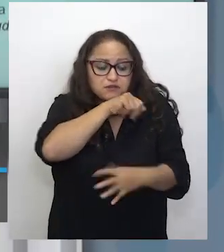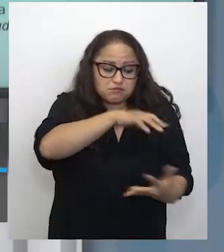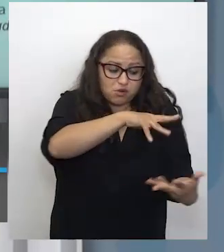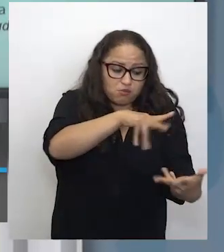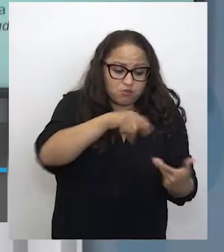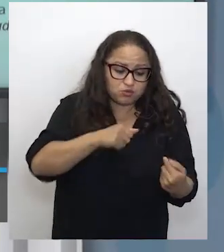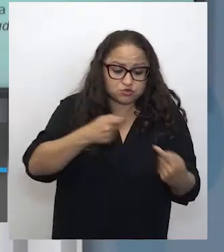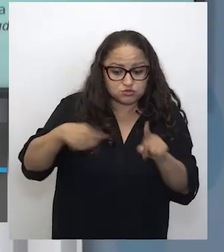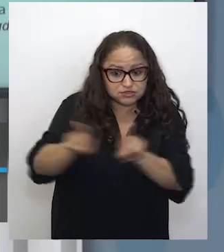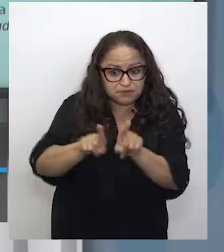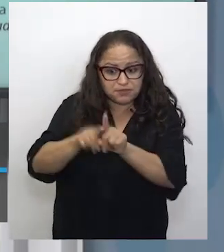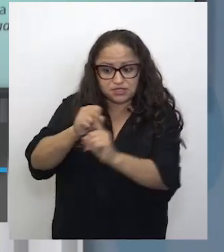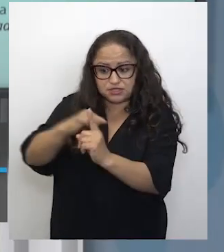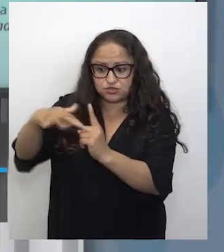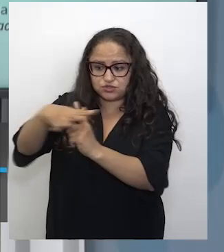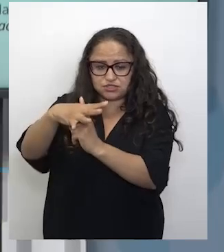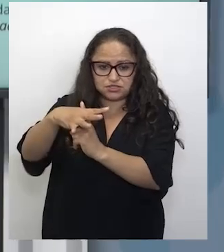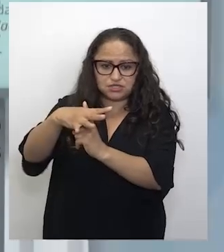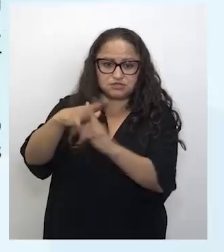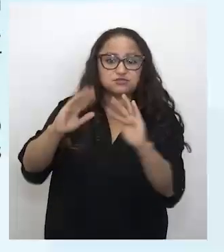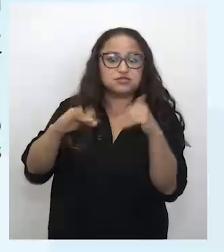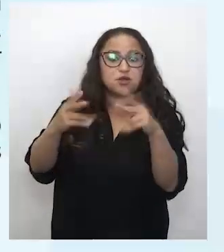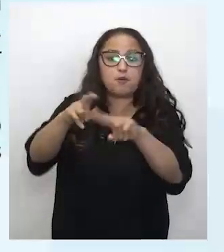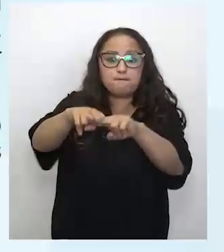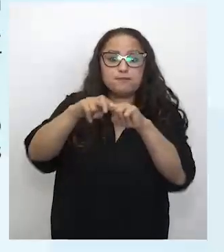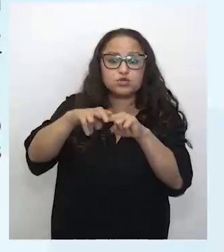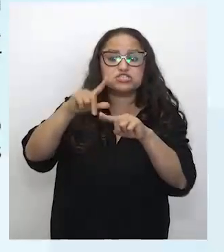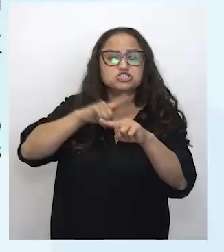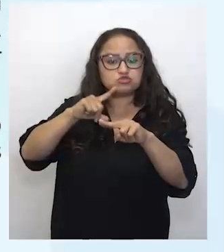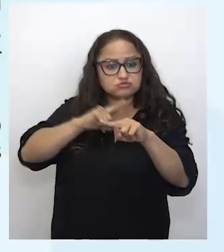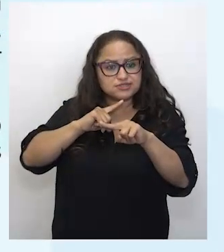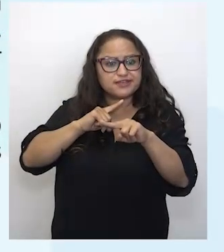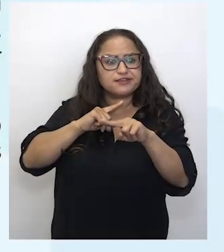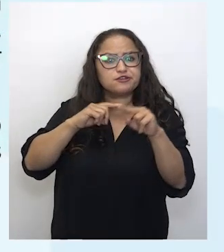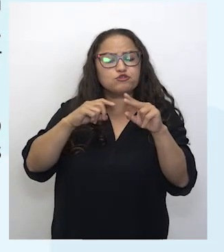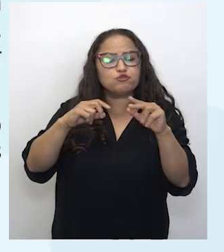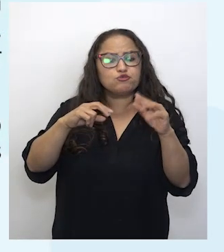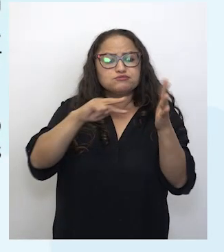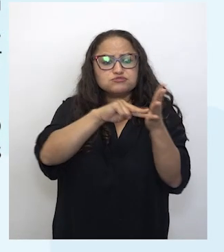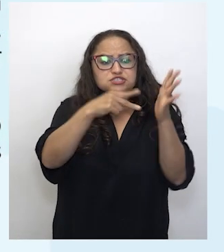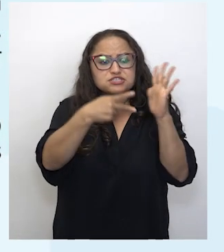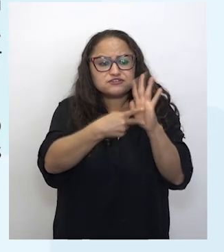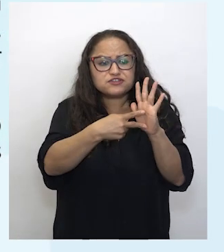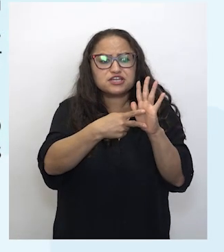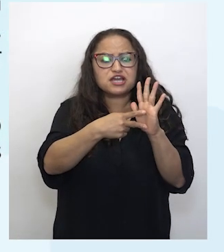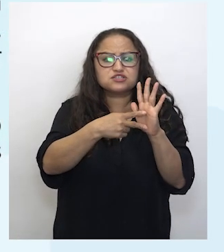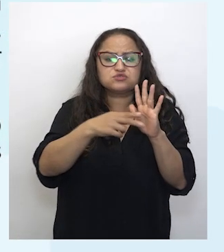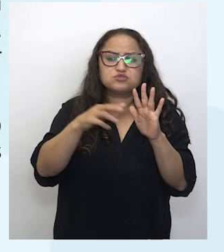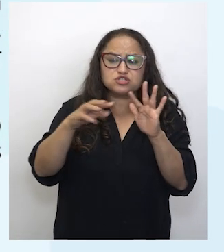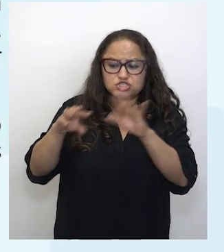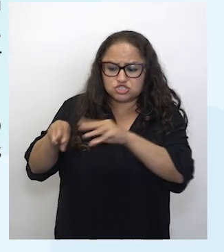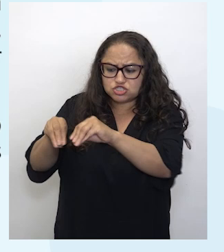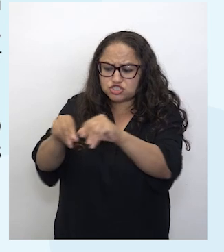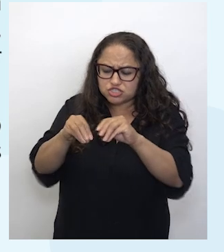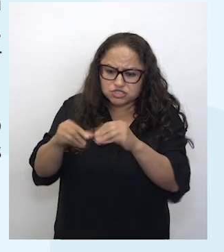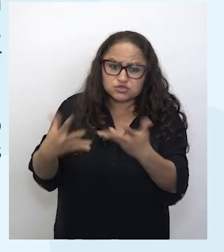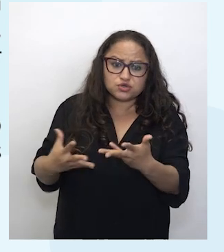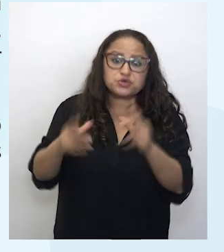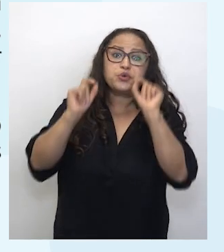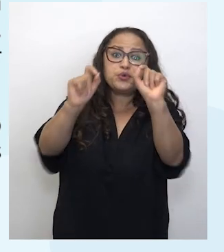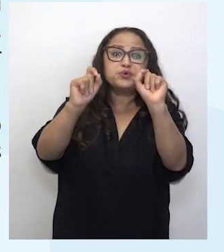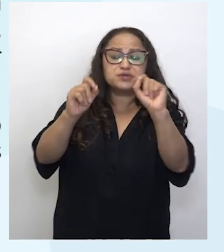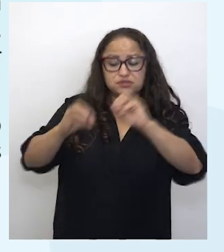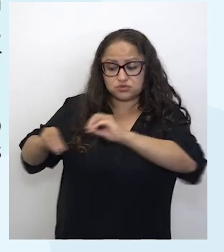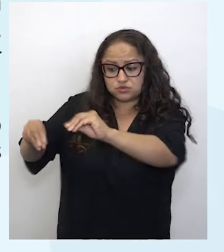na nossa sociedade. Então, por isso que essa é uma definição de território geralzona, mas não é só isso, tá? O território aqui,